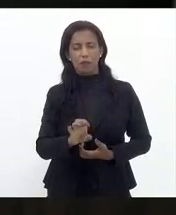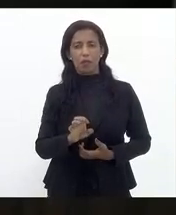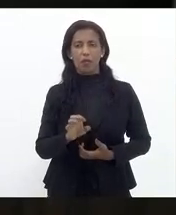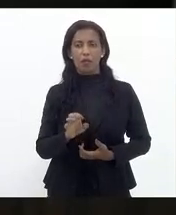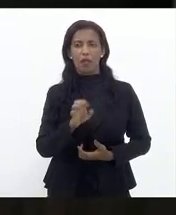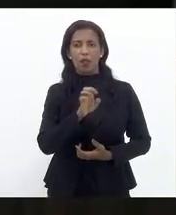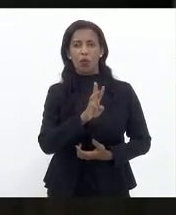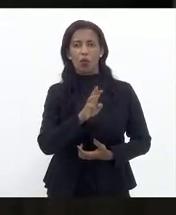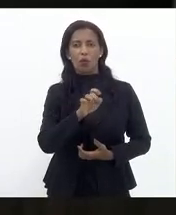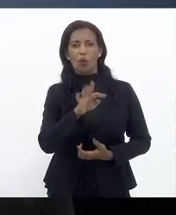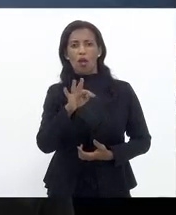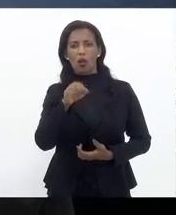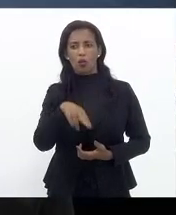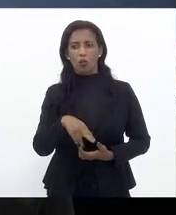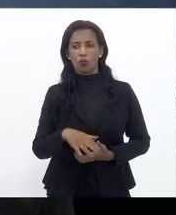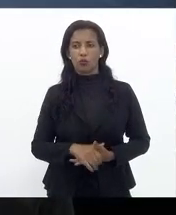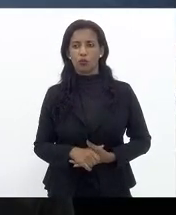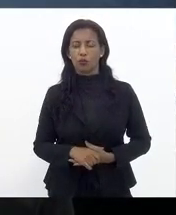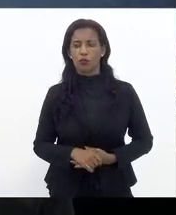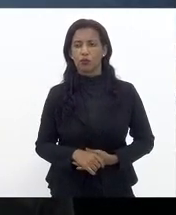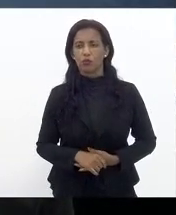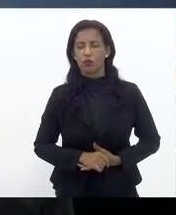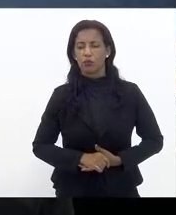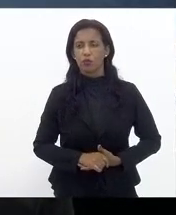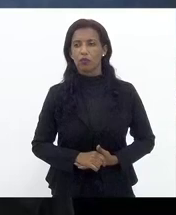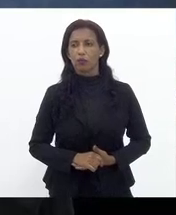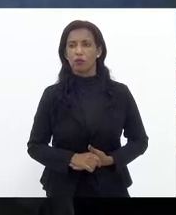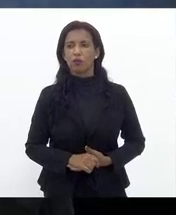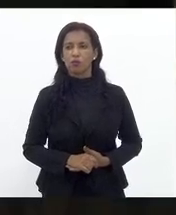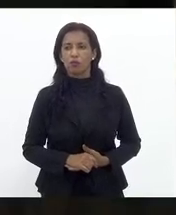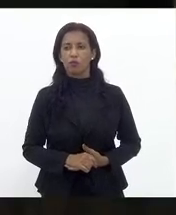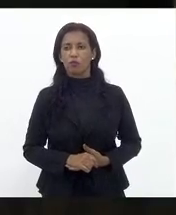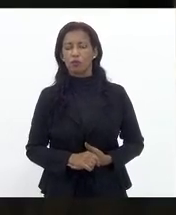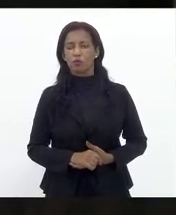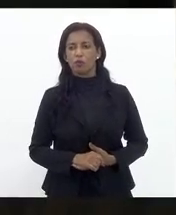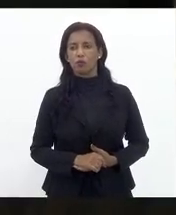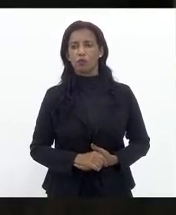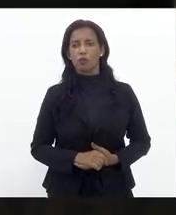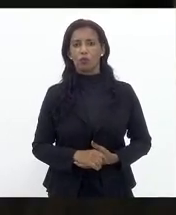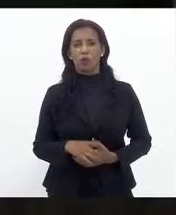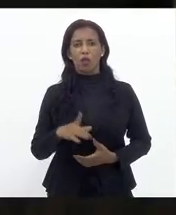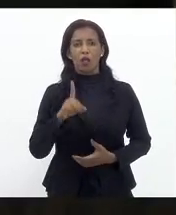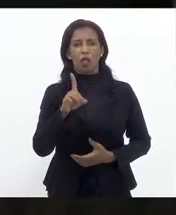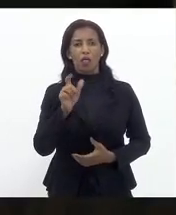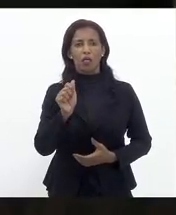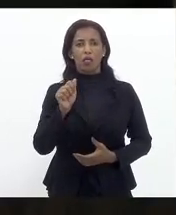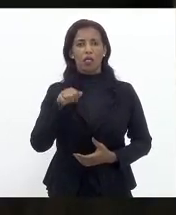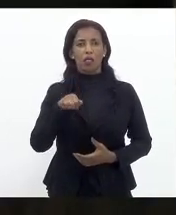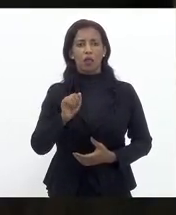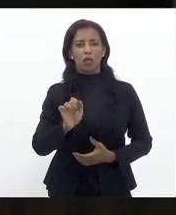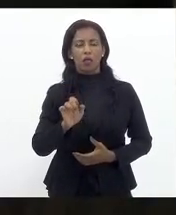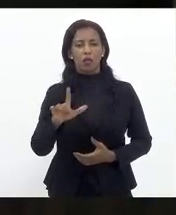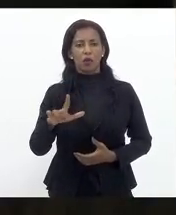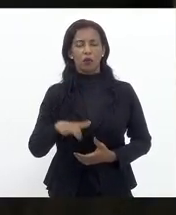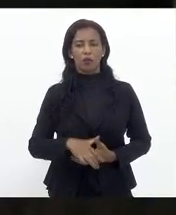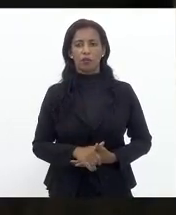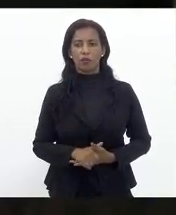Deputado Wellington José. Deputado Wellington José. Deputado Daniel Librelon.